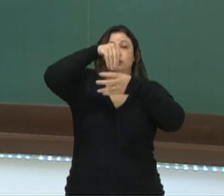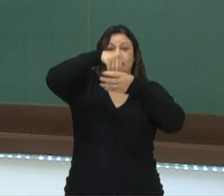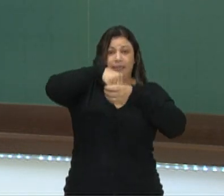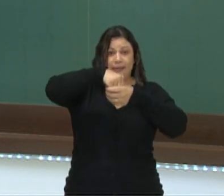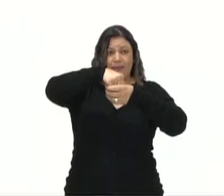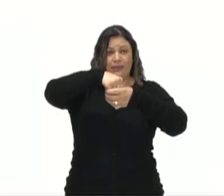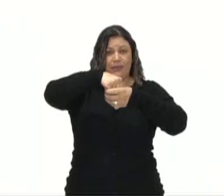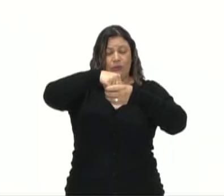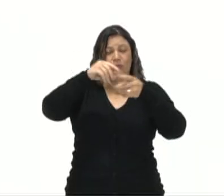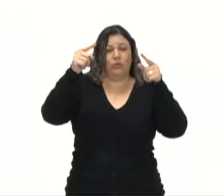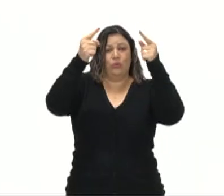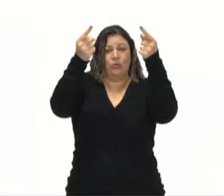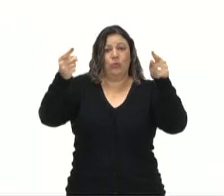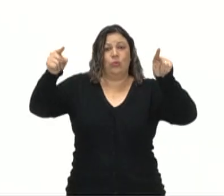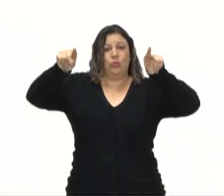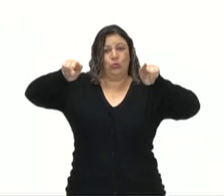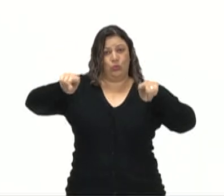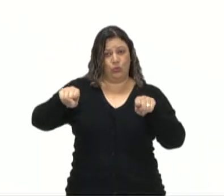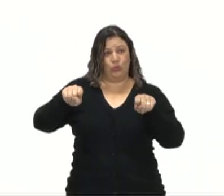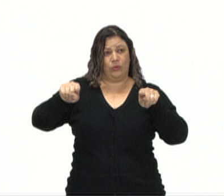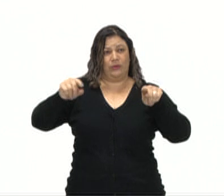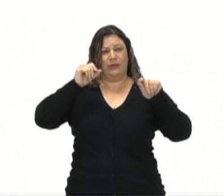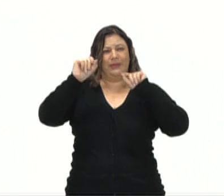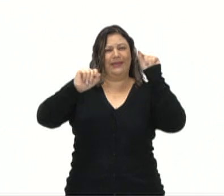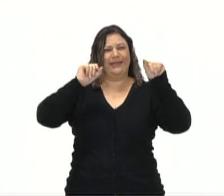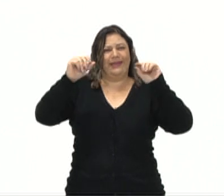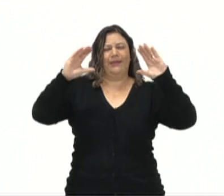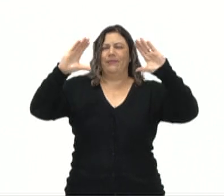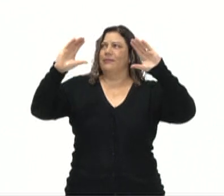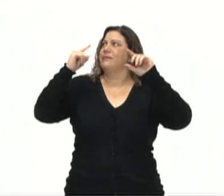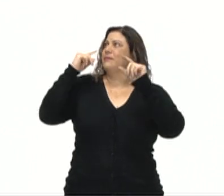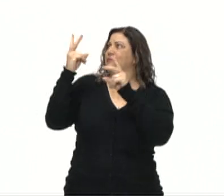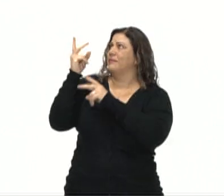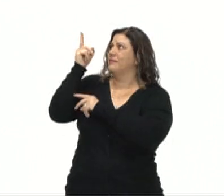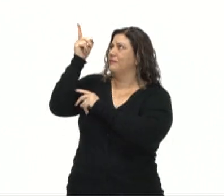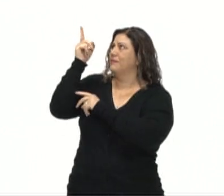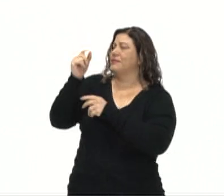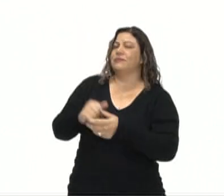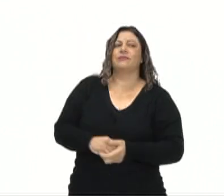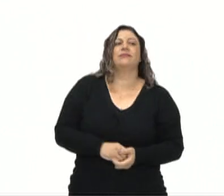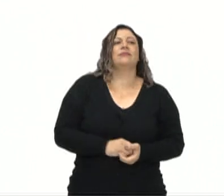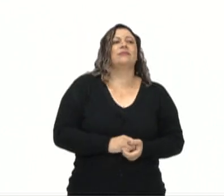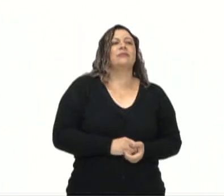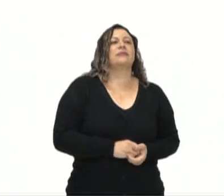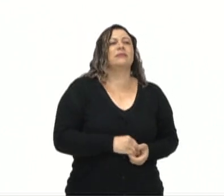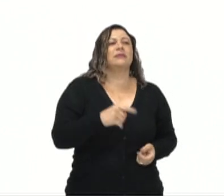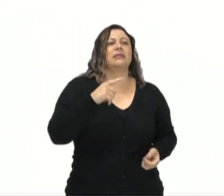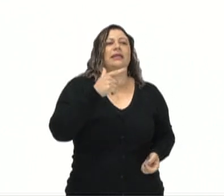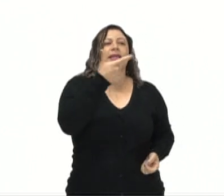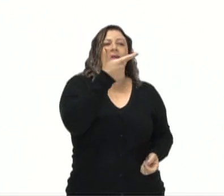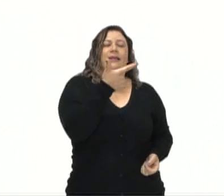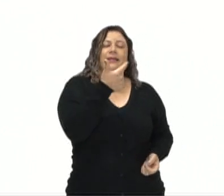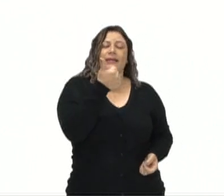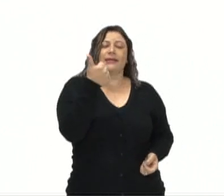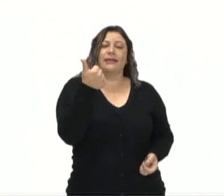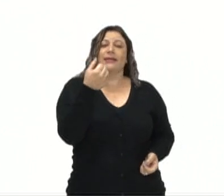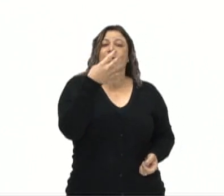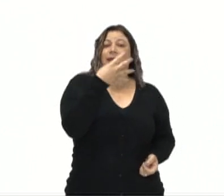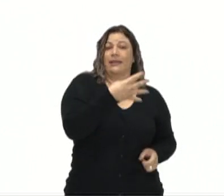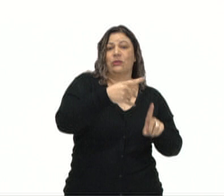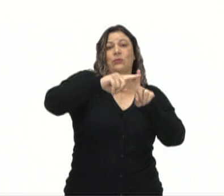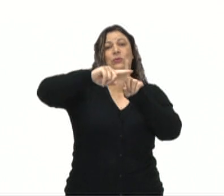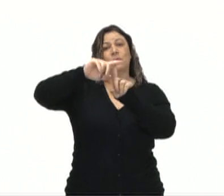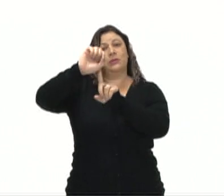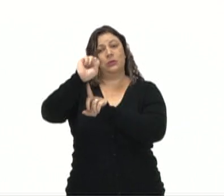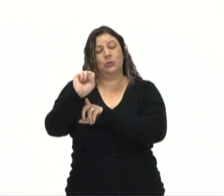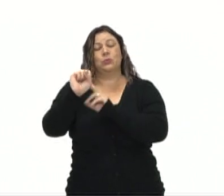dos colchetes. Nesse caso, né, eu tenho 14 mais 8, que resulta em